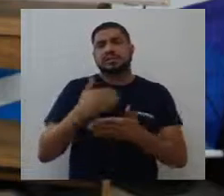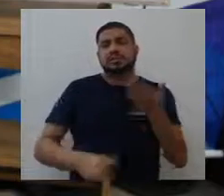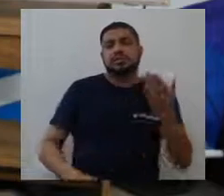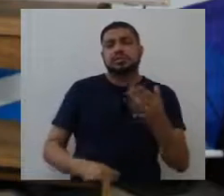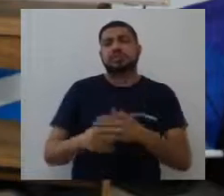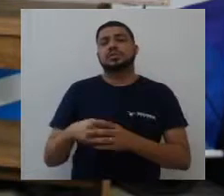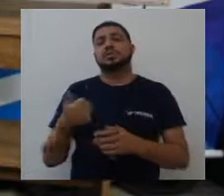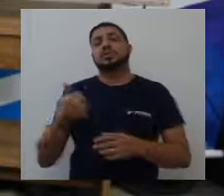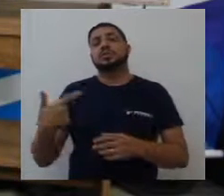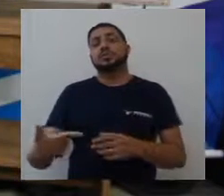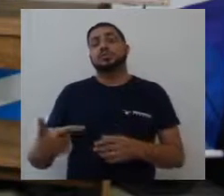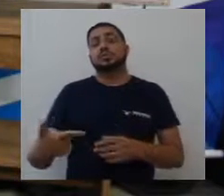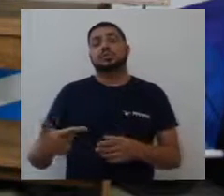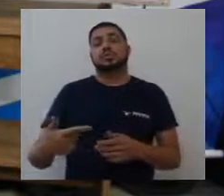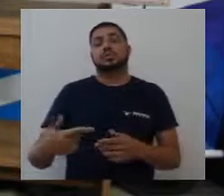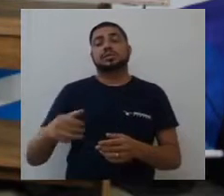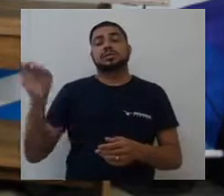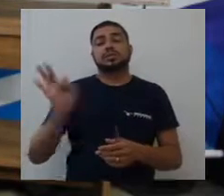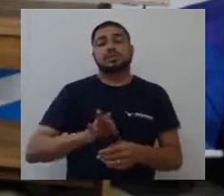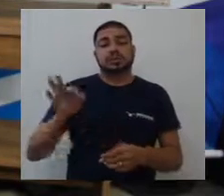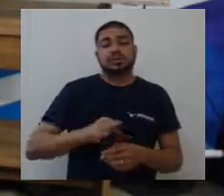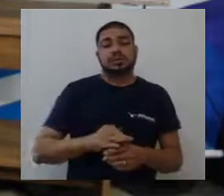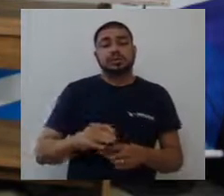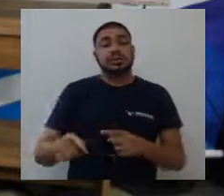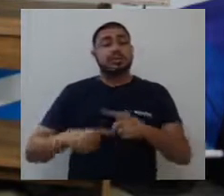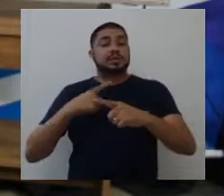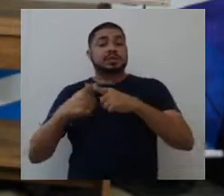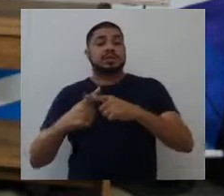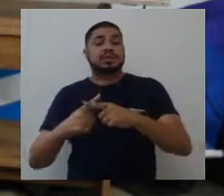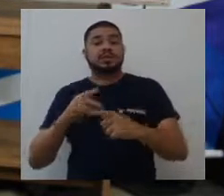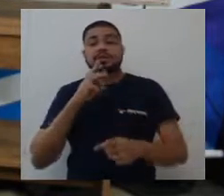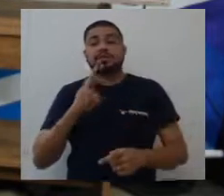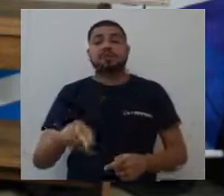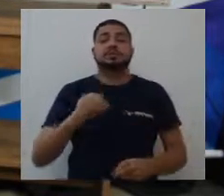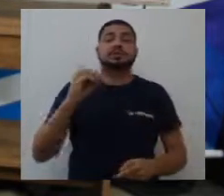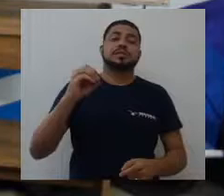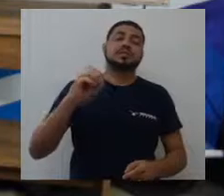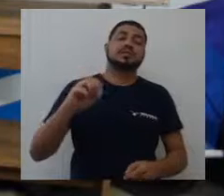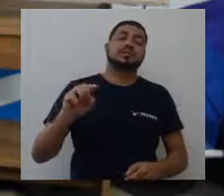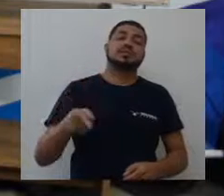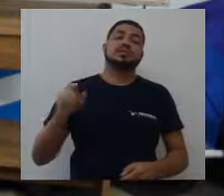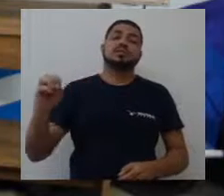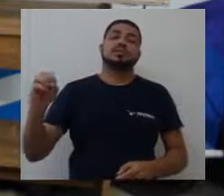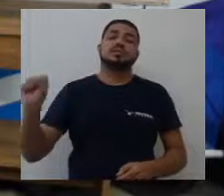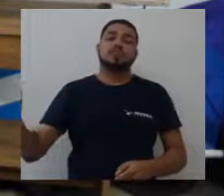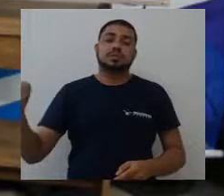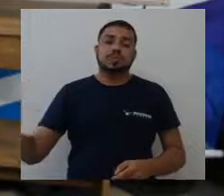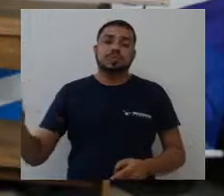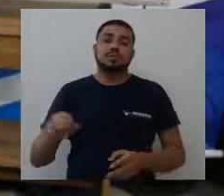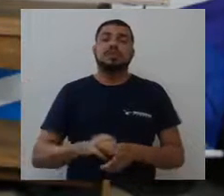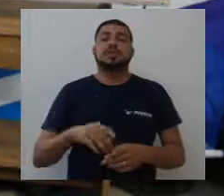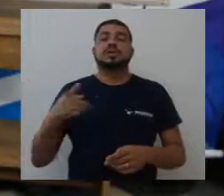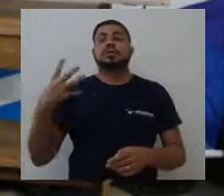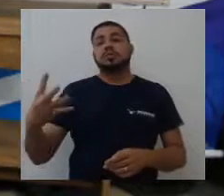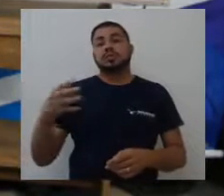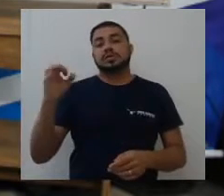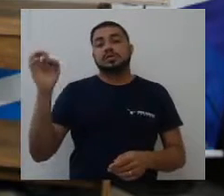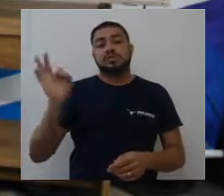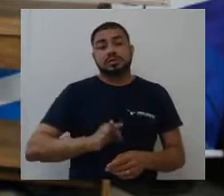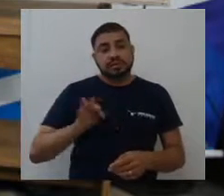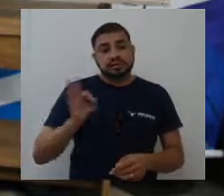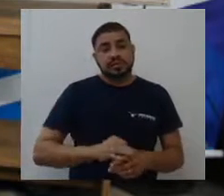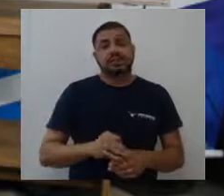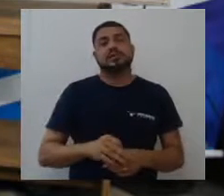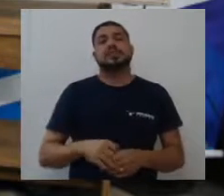de 12%. É o mesmo que multiplicar o resultado por 0,88. E dar um desconto de 4% é o mesmo que dar